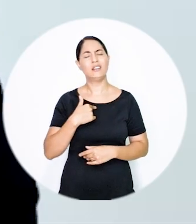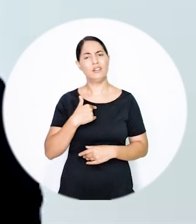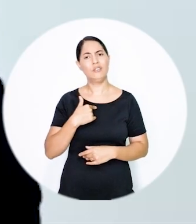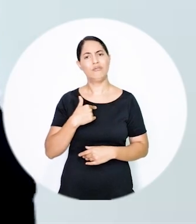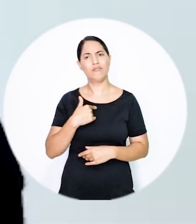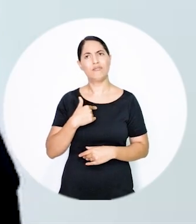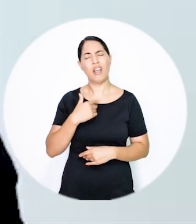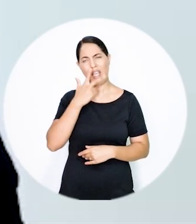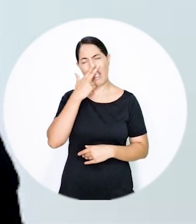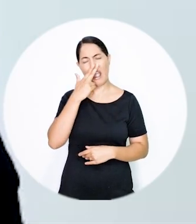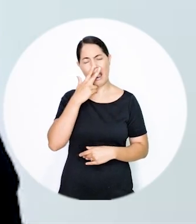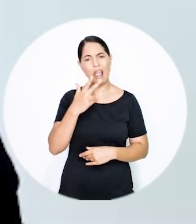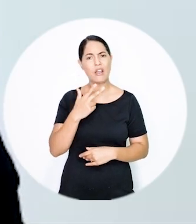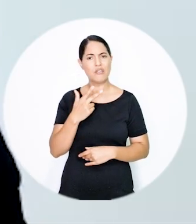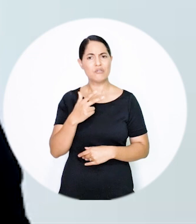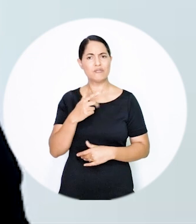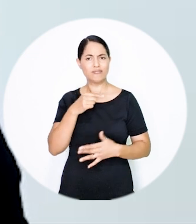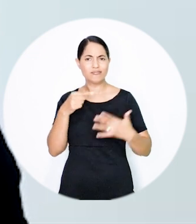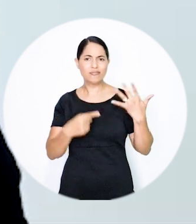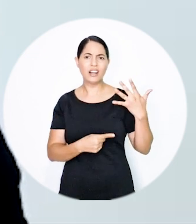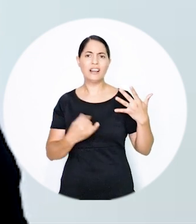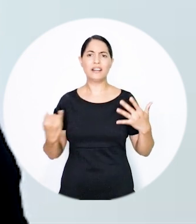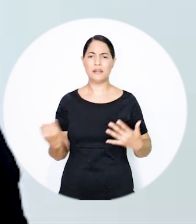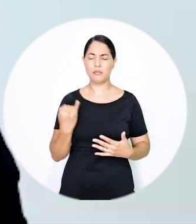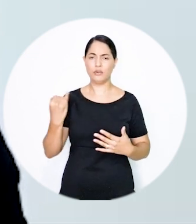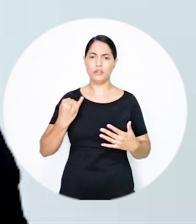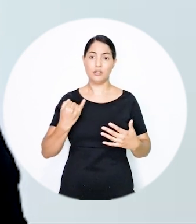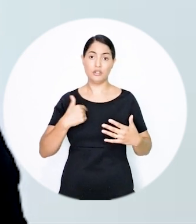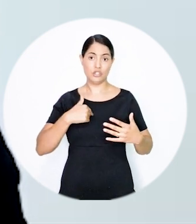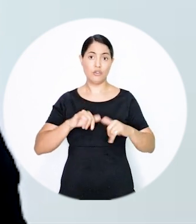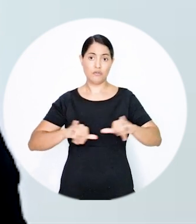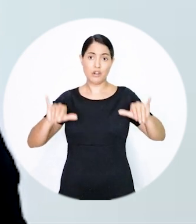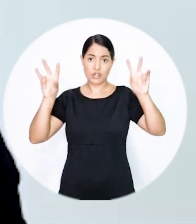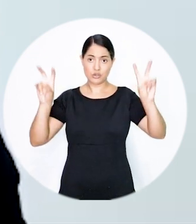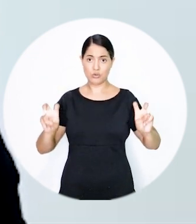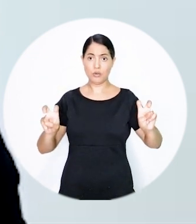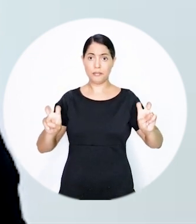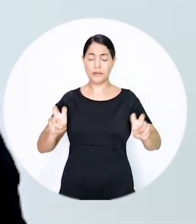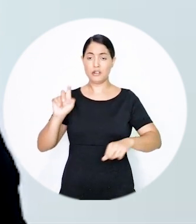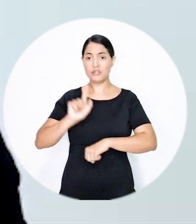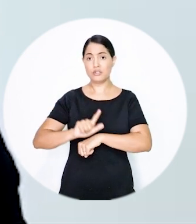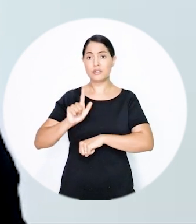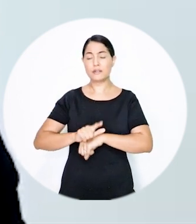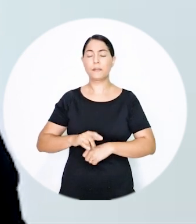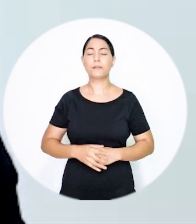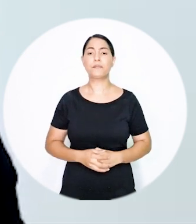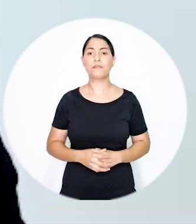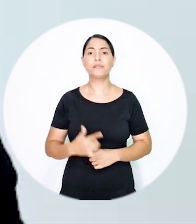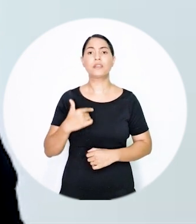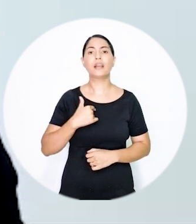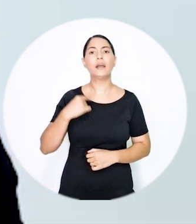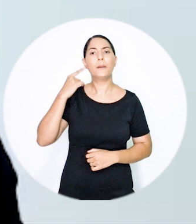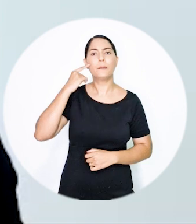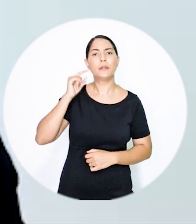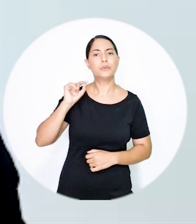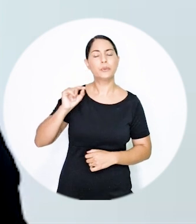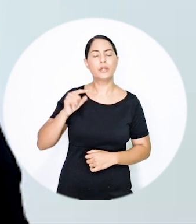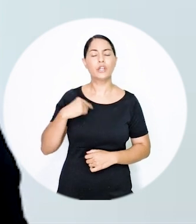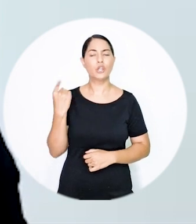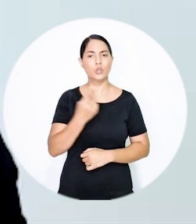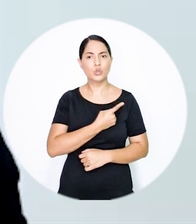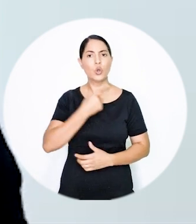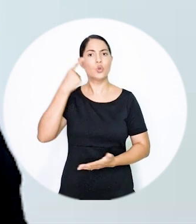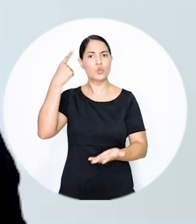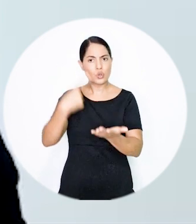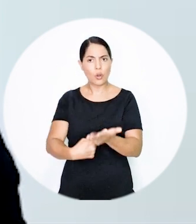assim, eu vou passar por algumas que eu reputo como importantes. Falando em gestão em si, eu penso